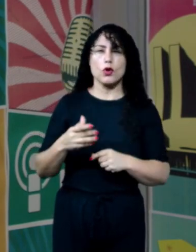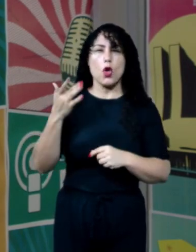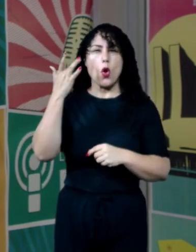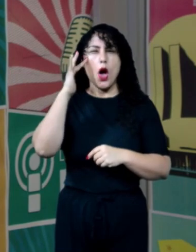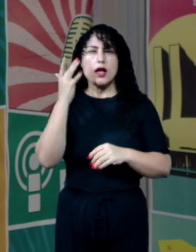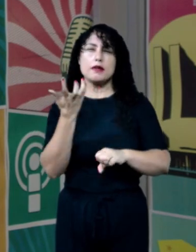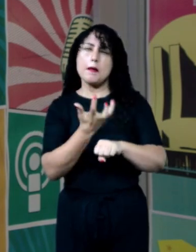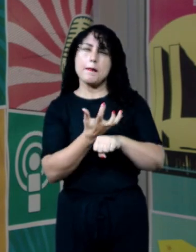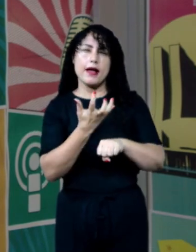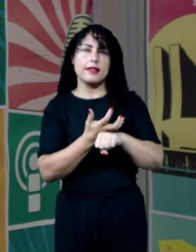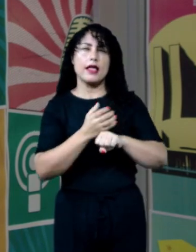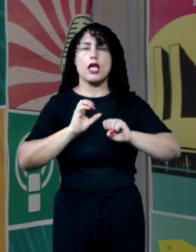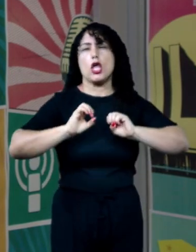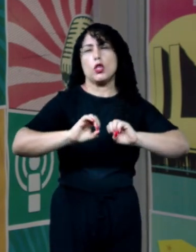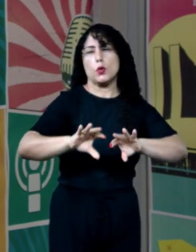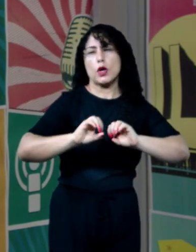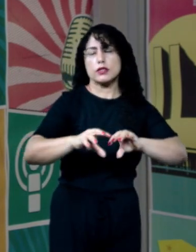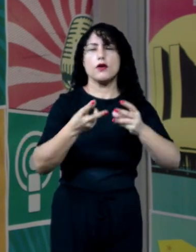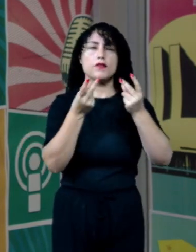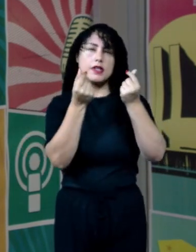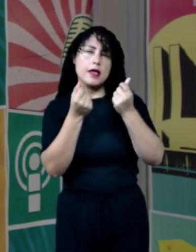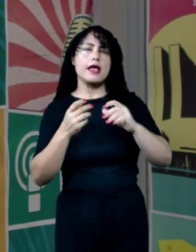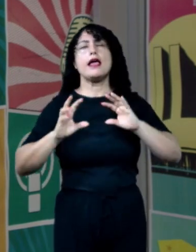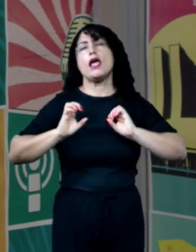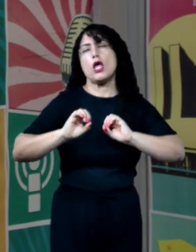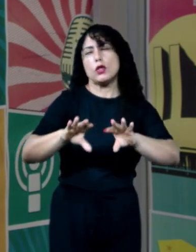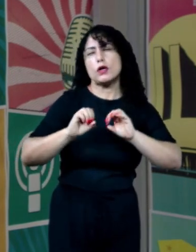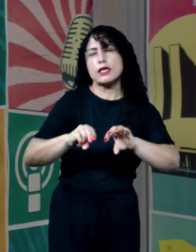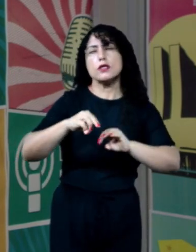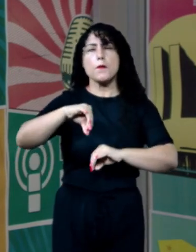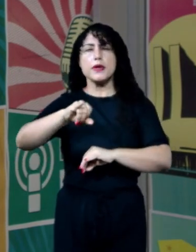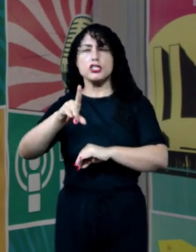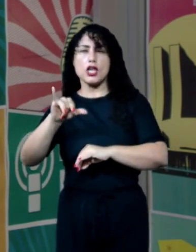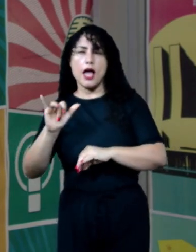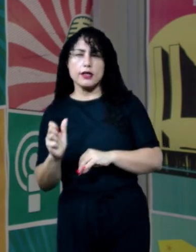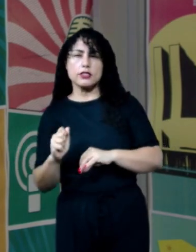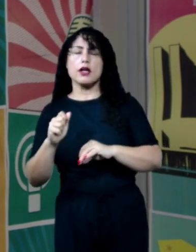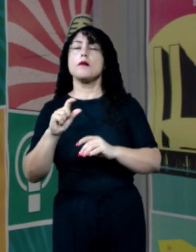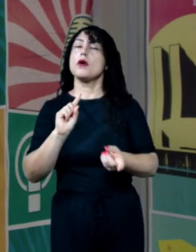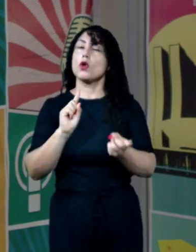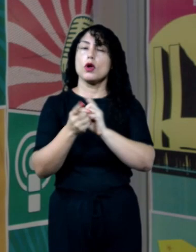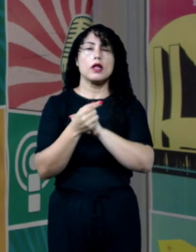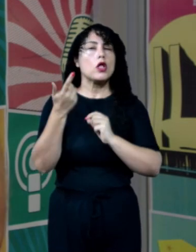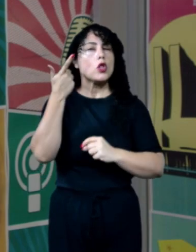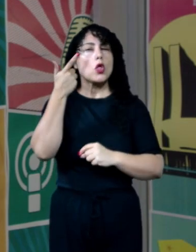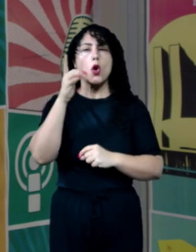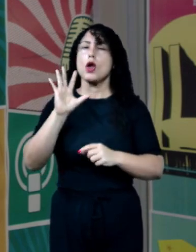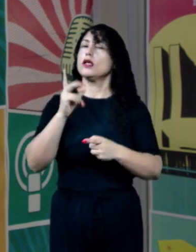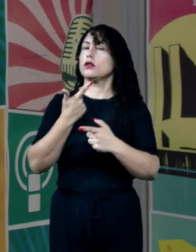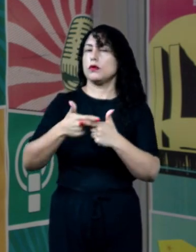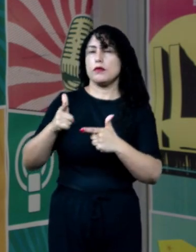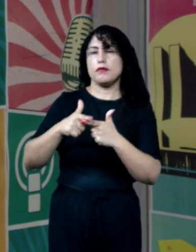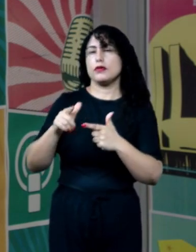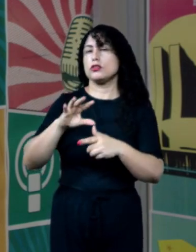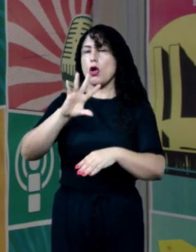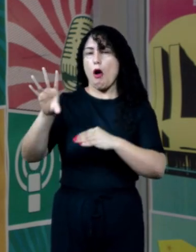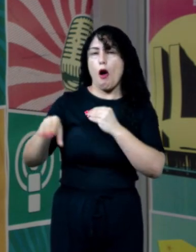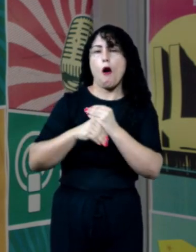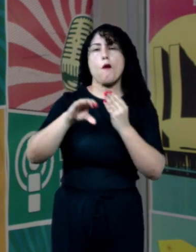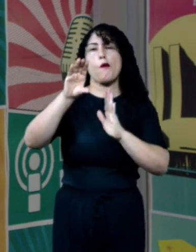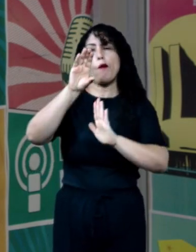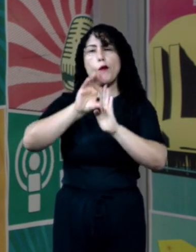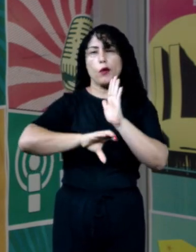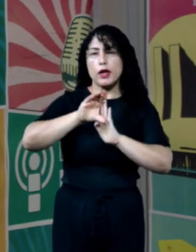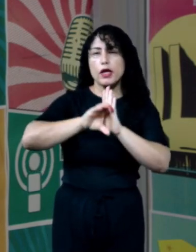matéria assim chamada educação financeira ou educação midiática vai resolver o problema, muito pelo contrário. Vai só apartar ainda mais o currículo, mas a gente precisa